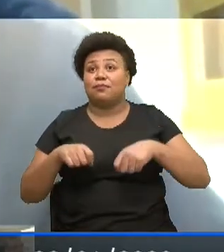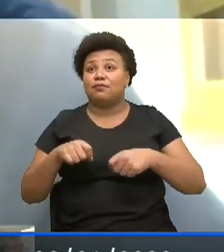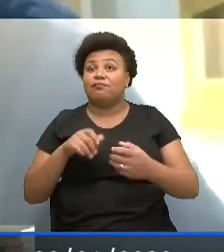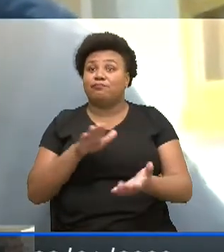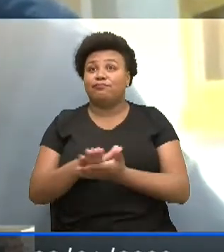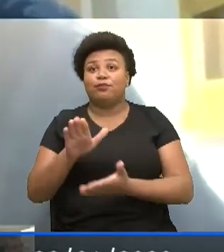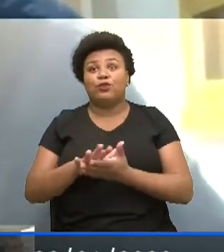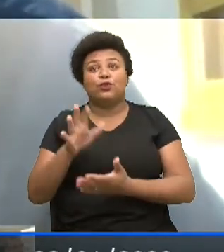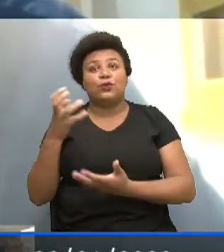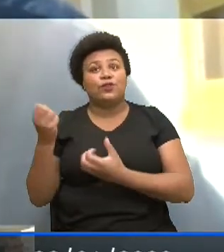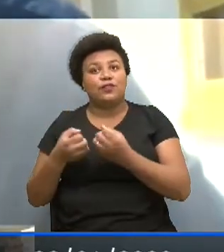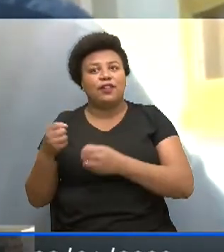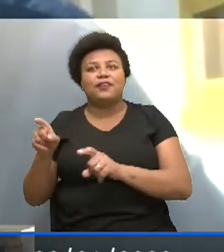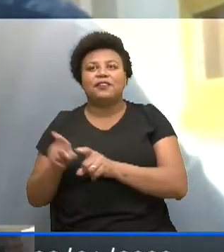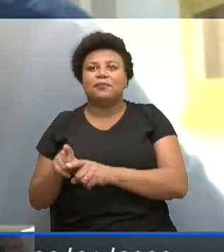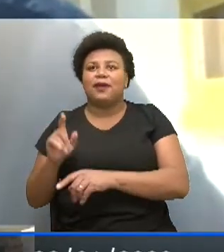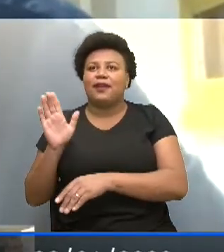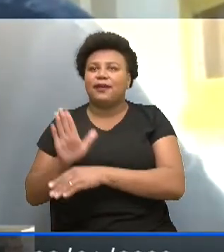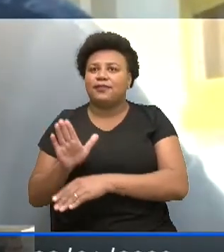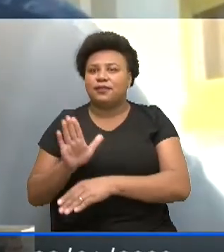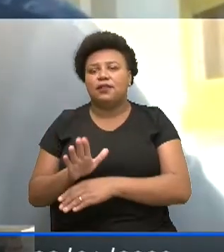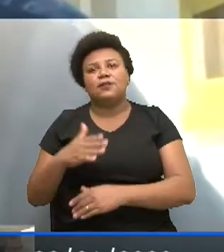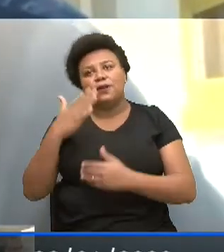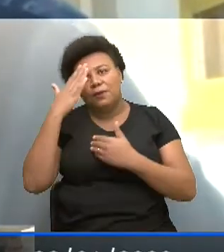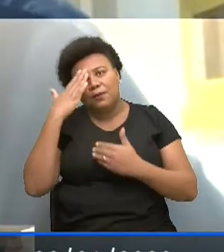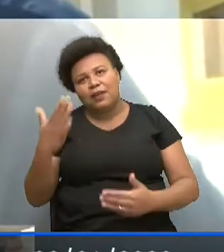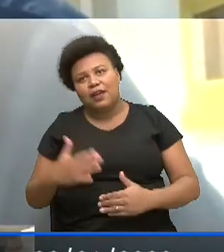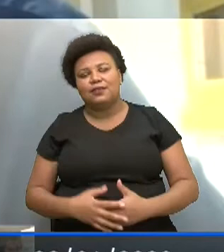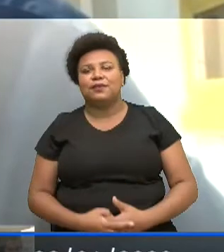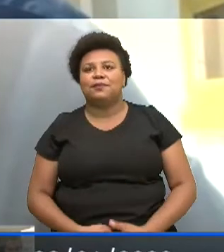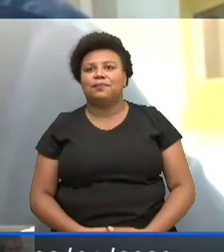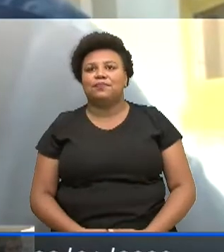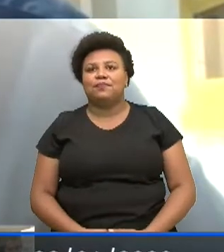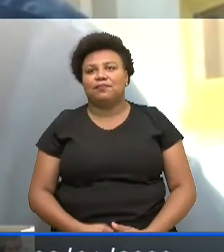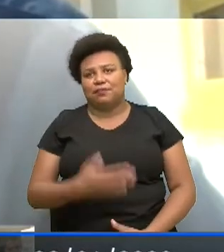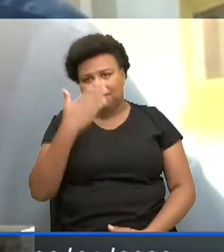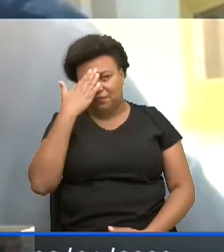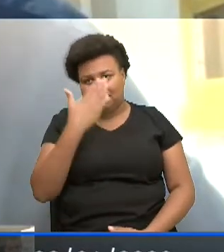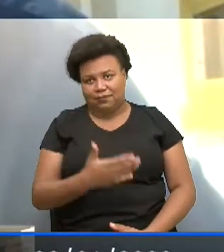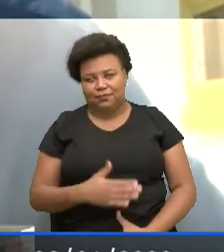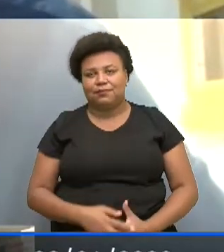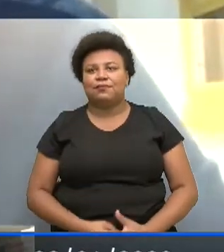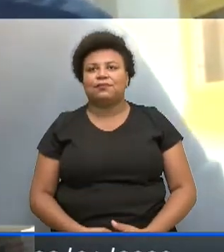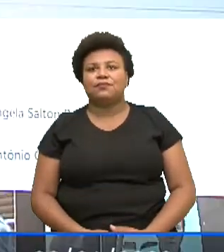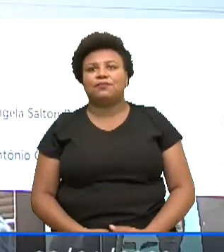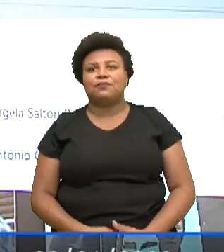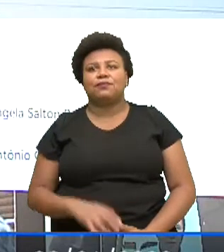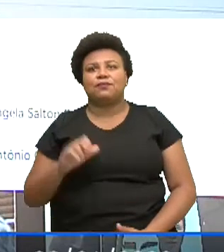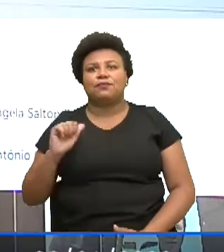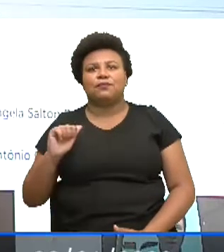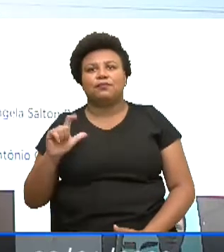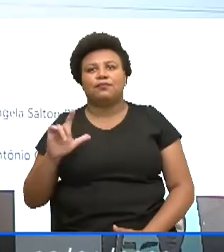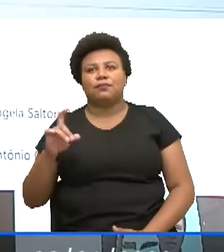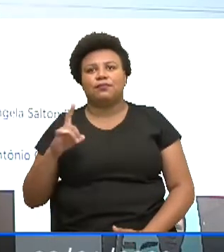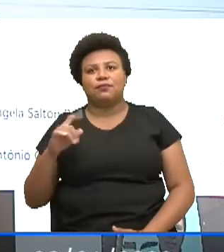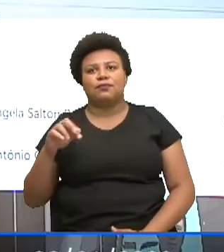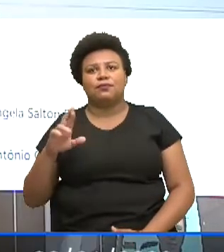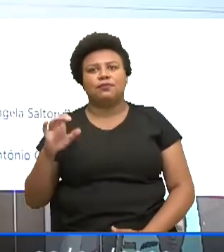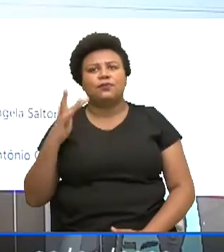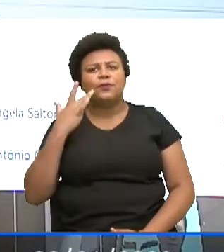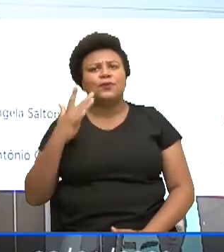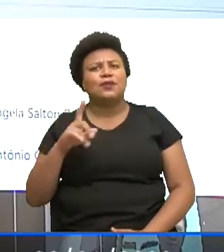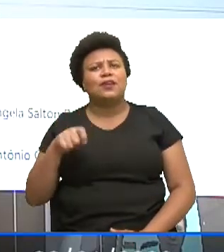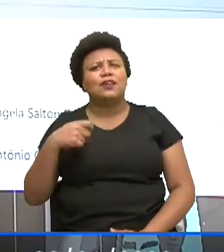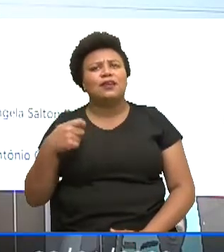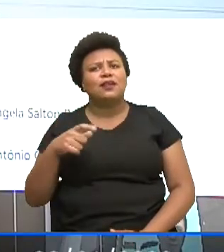transportadores e assistência. Obrigado. Obrigado, Alexandre Guerra. Eu não sei se tem alguém da